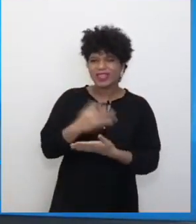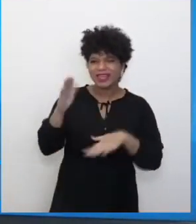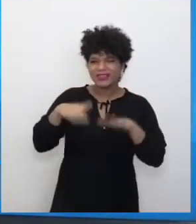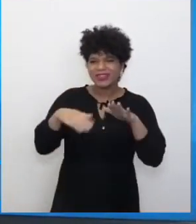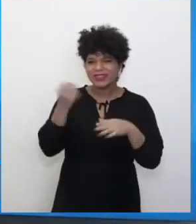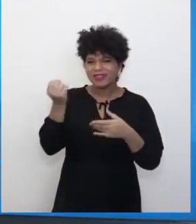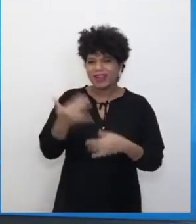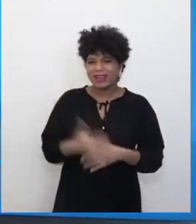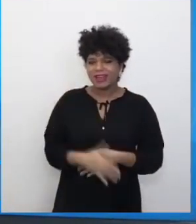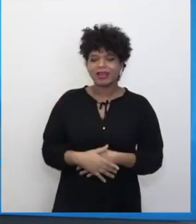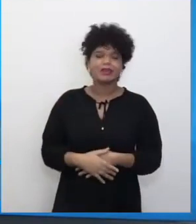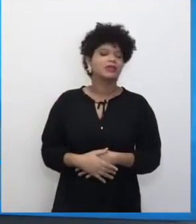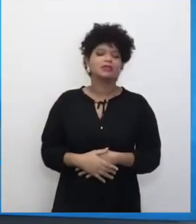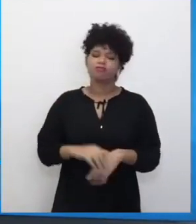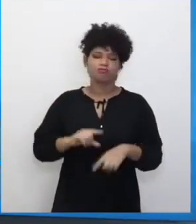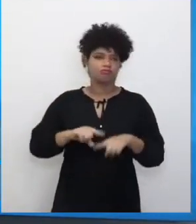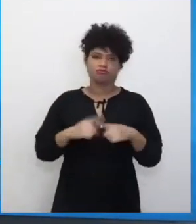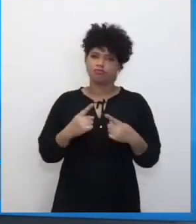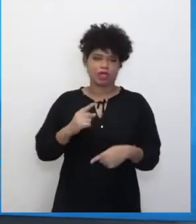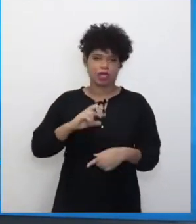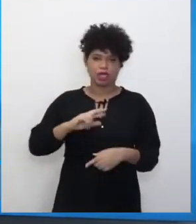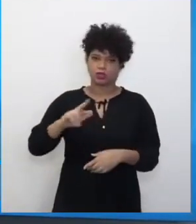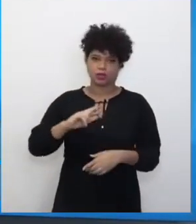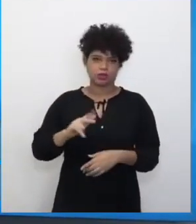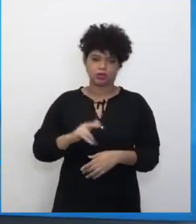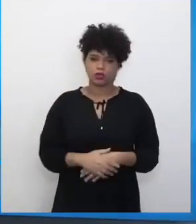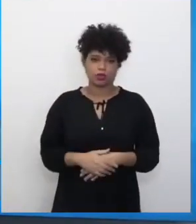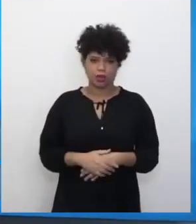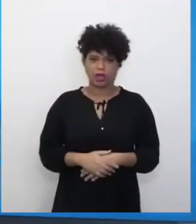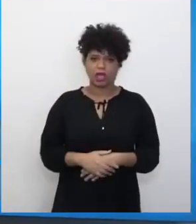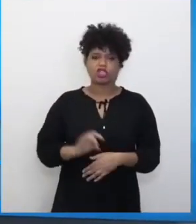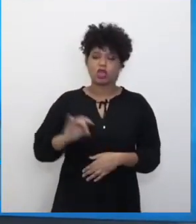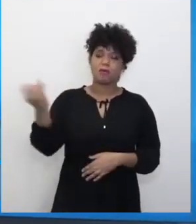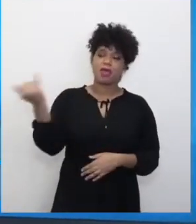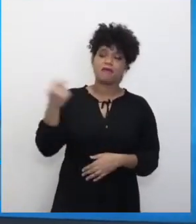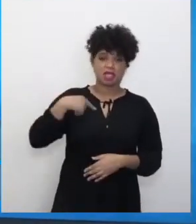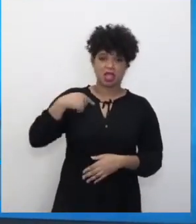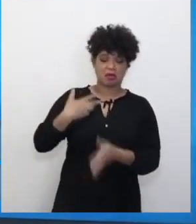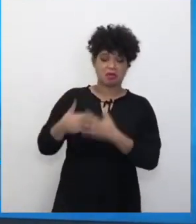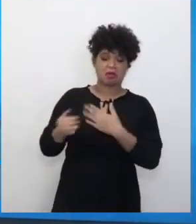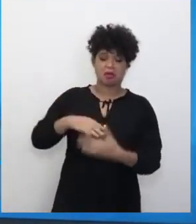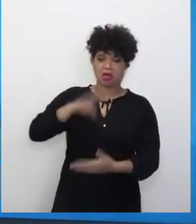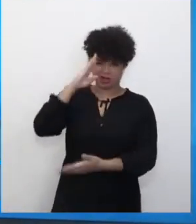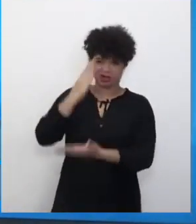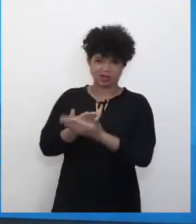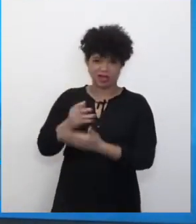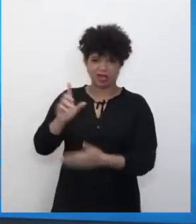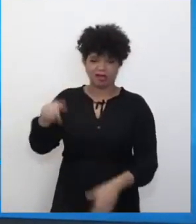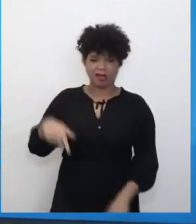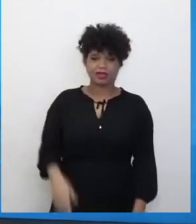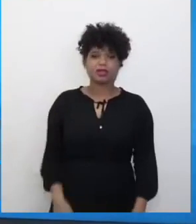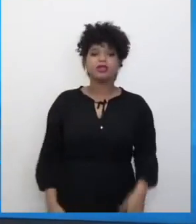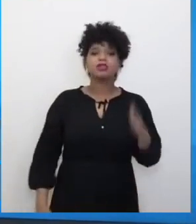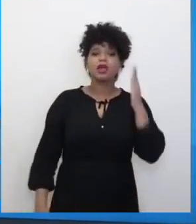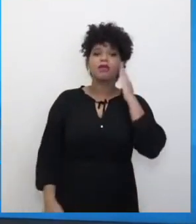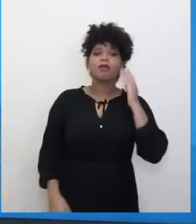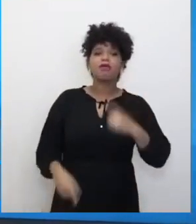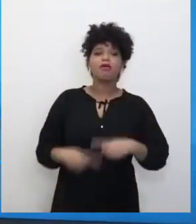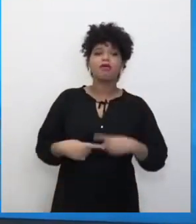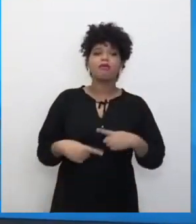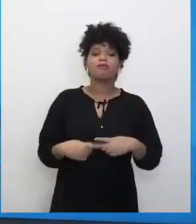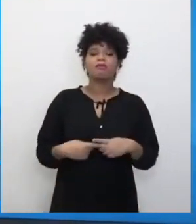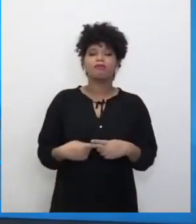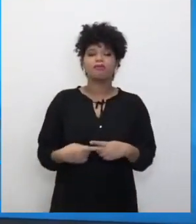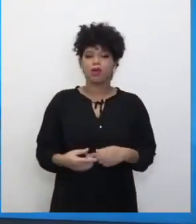o argumento. Então, não basta a pessoa dizer alguma coisa, não basta você acreditar em algo ou ouvir algo. Você precisa entender por que aquilo acontece, por que